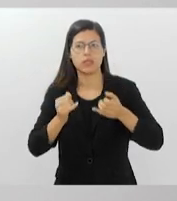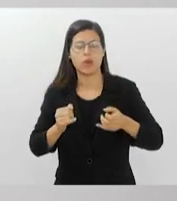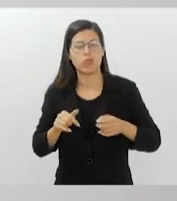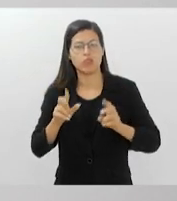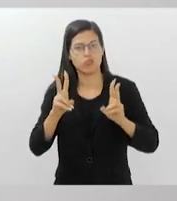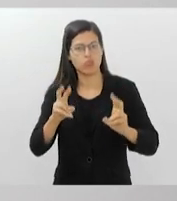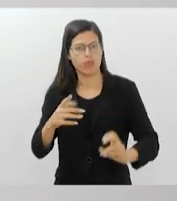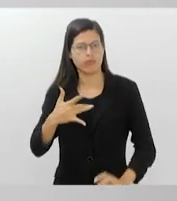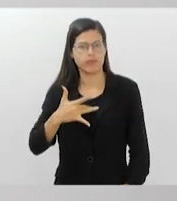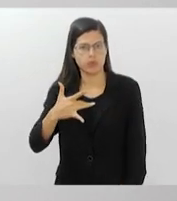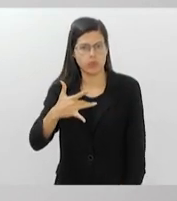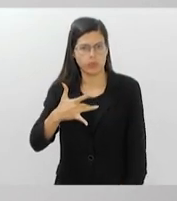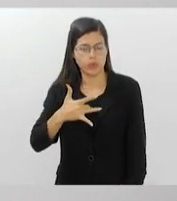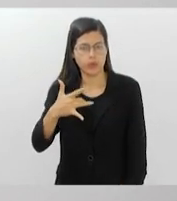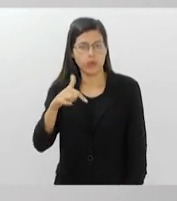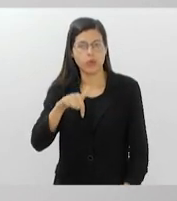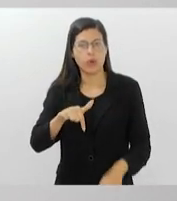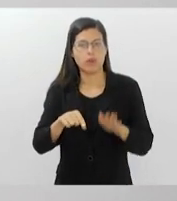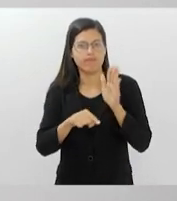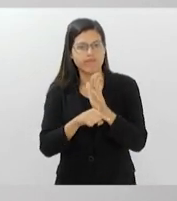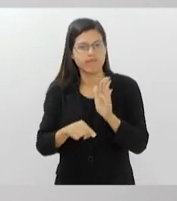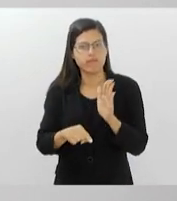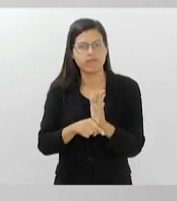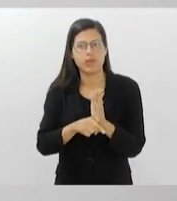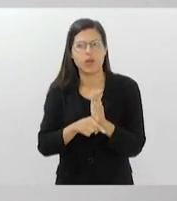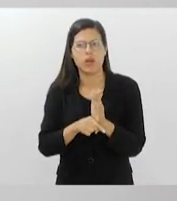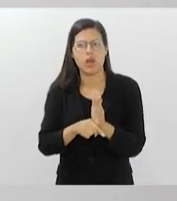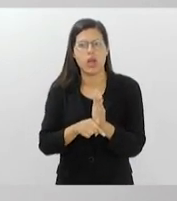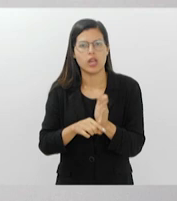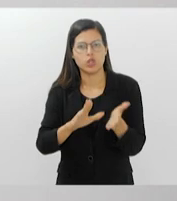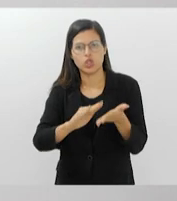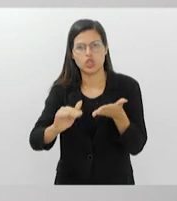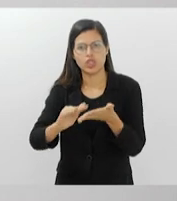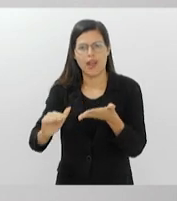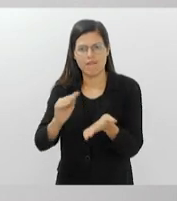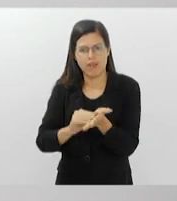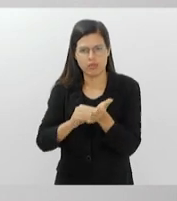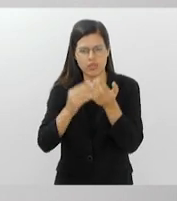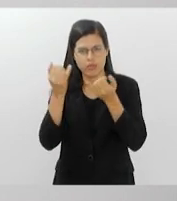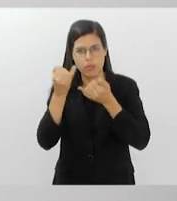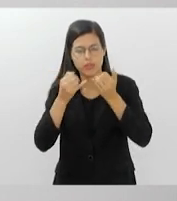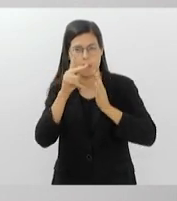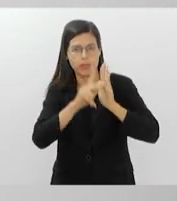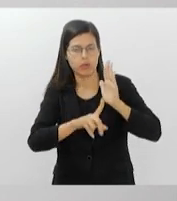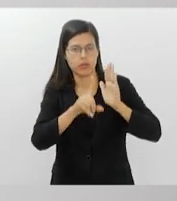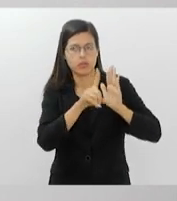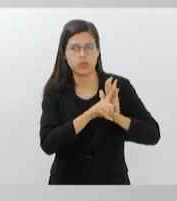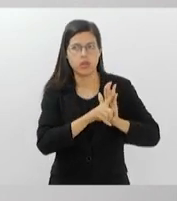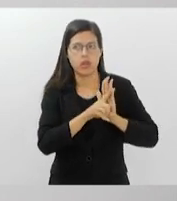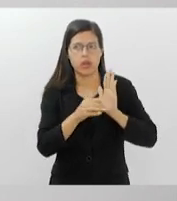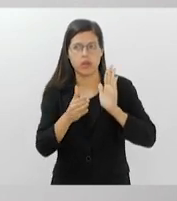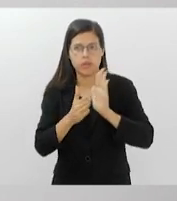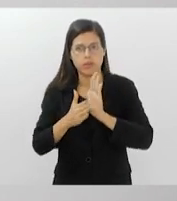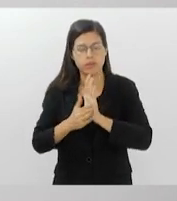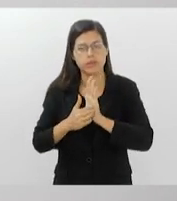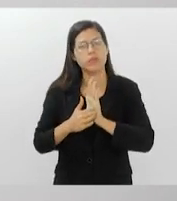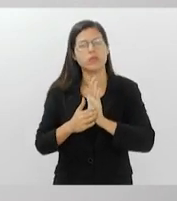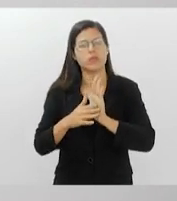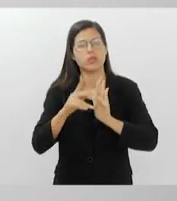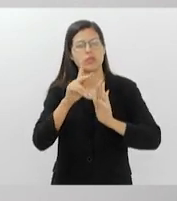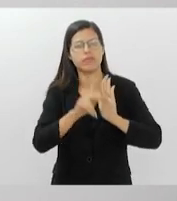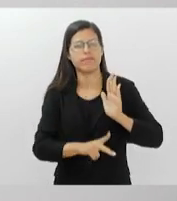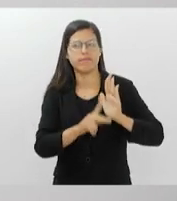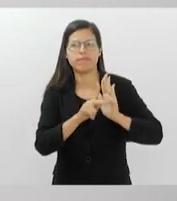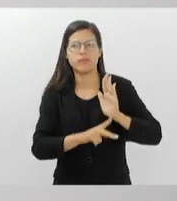tuberculose a fim de contribuir para o combate à desinformação projetos de leis proposição de projetos de leis que